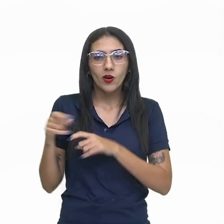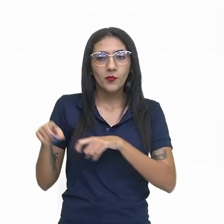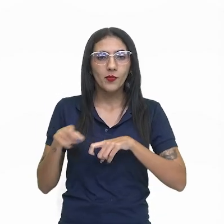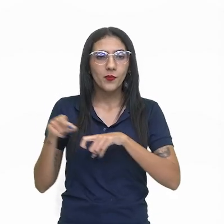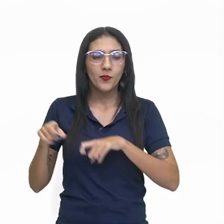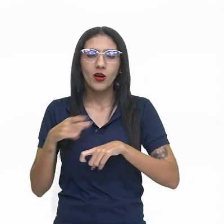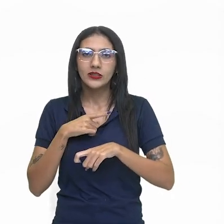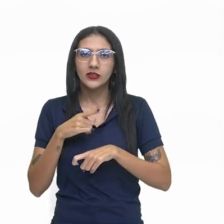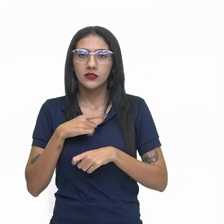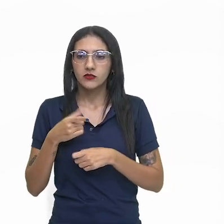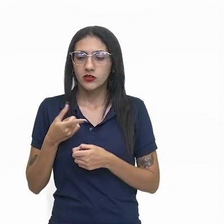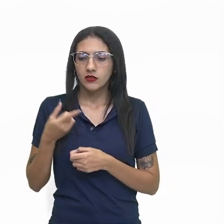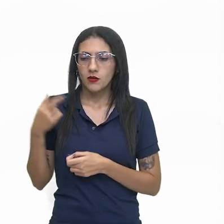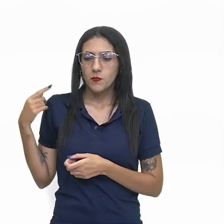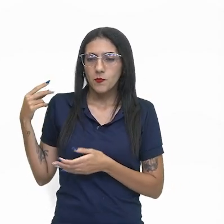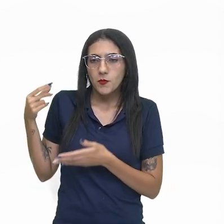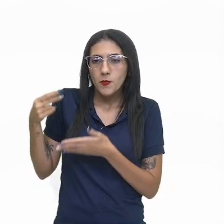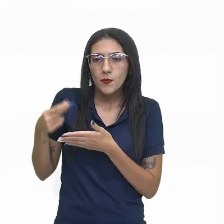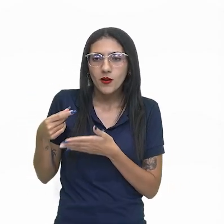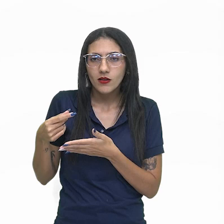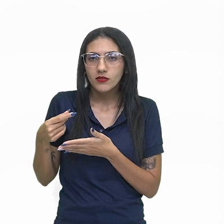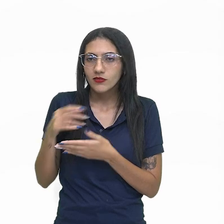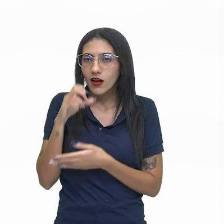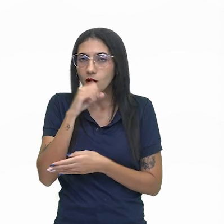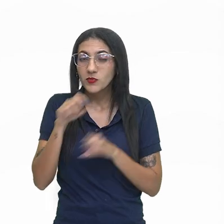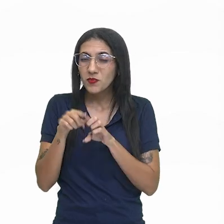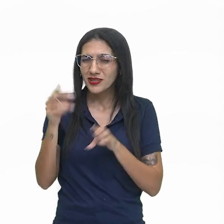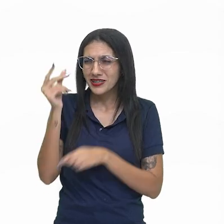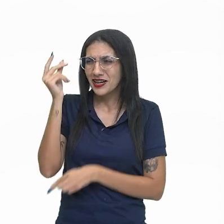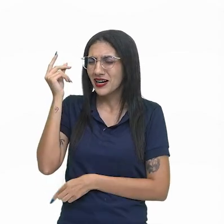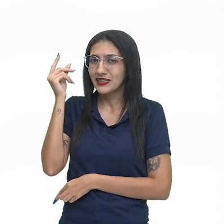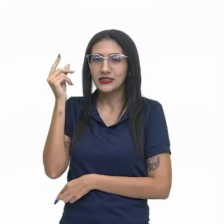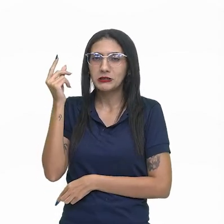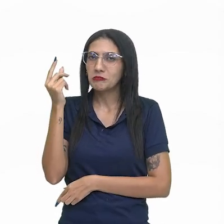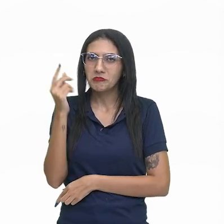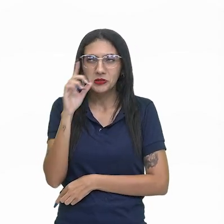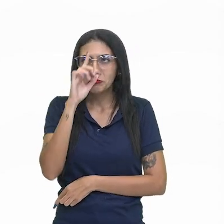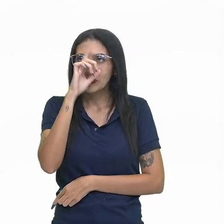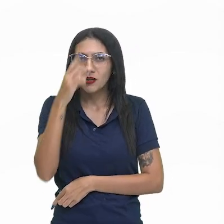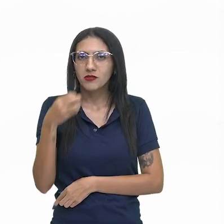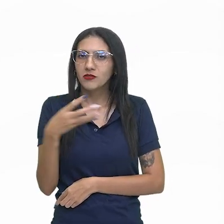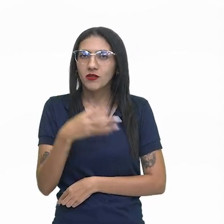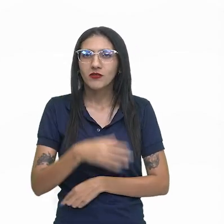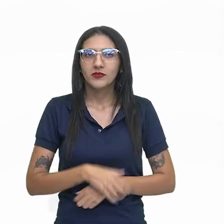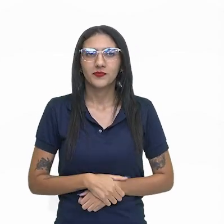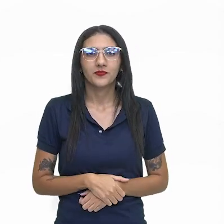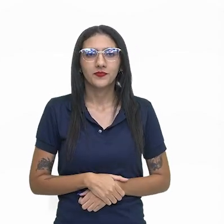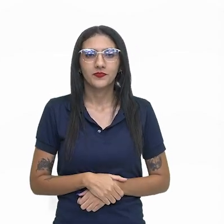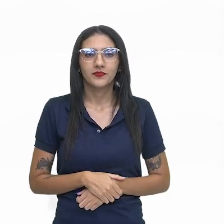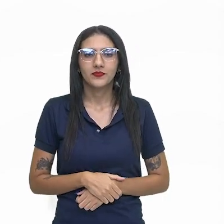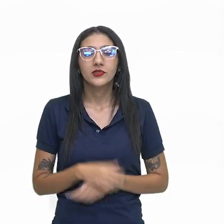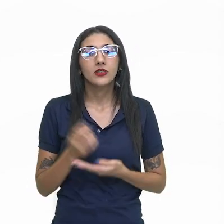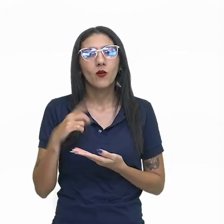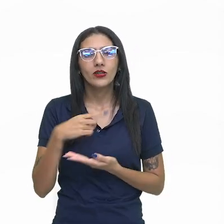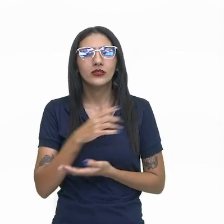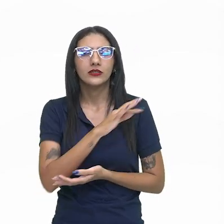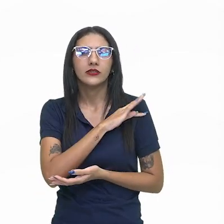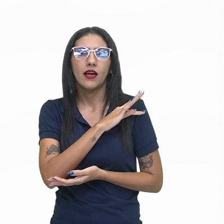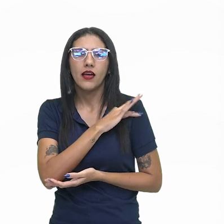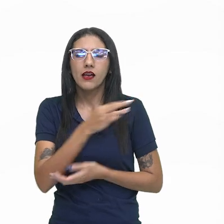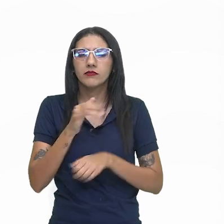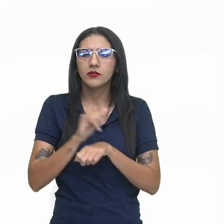surgindo recentemente, mas antes era feito do jeito que dava para fazer. Como a gente sabe, os processos, as técnicas,